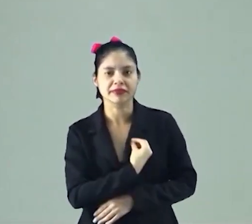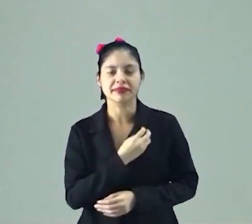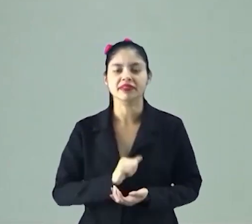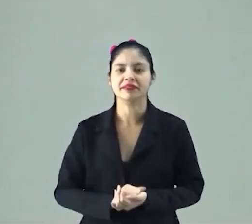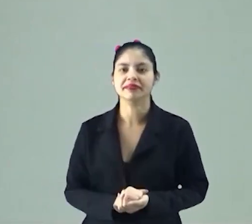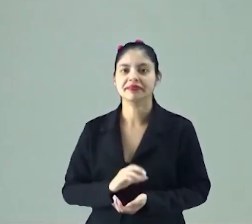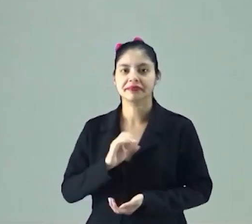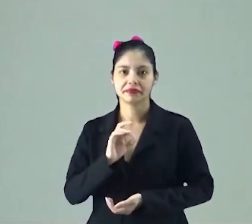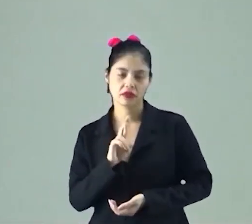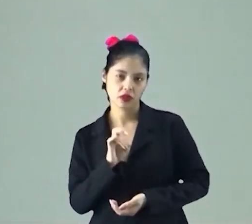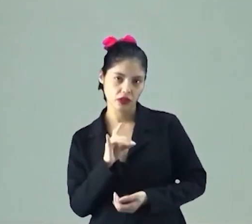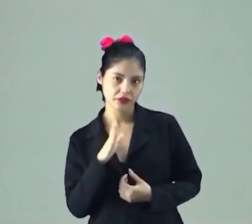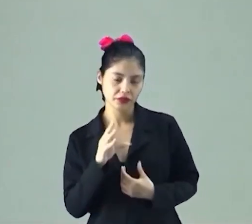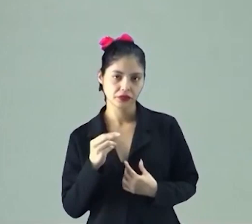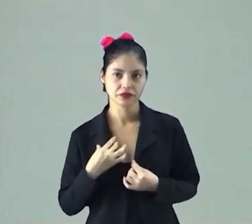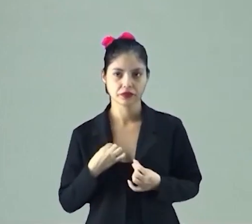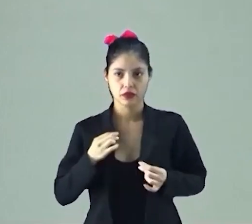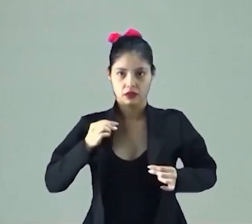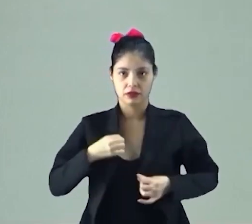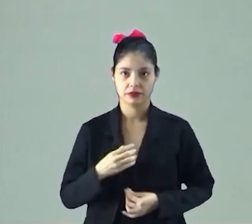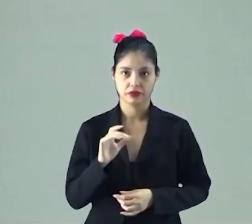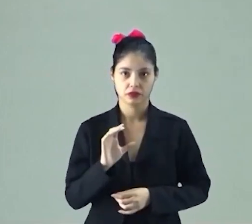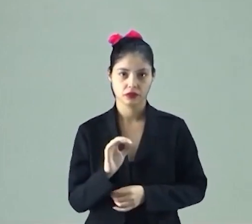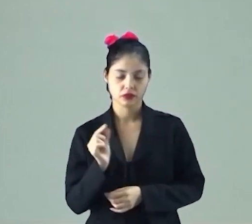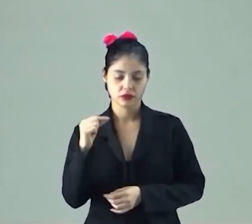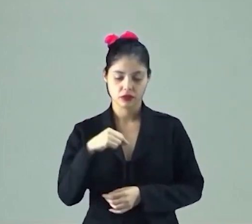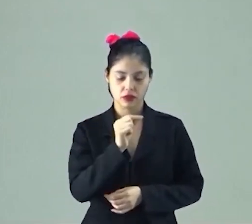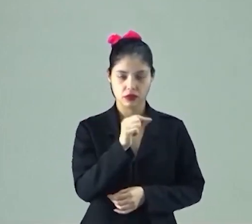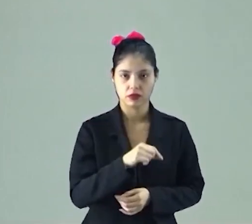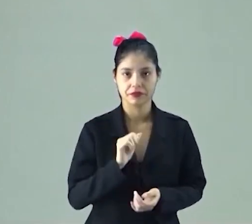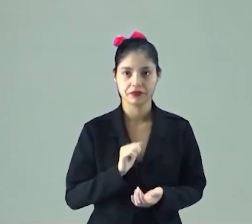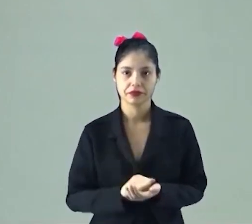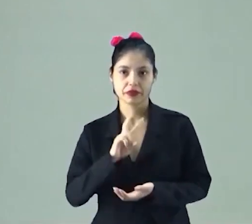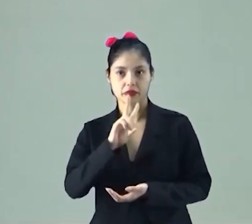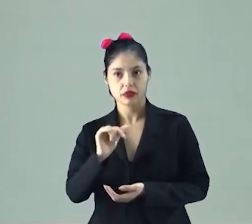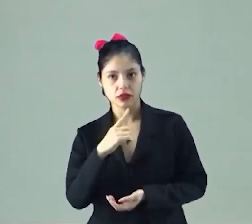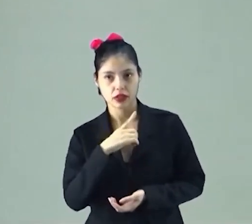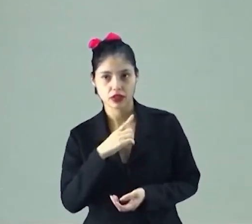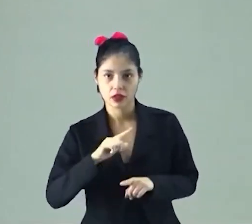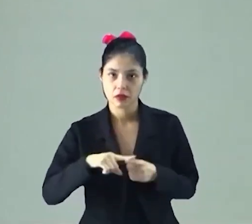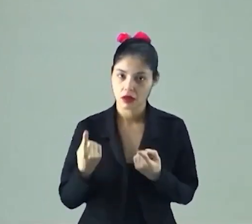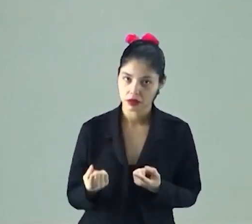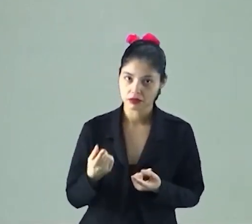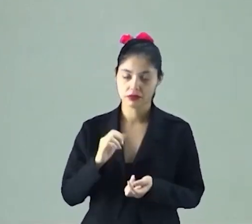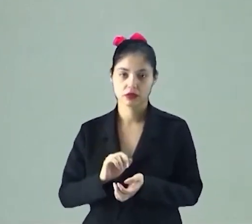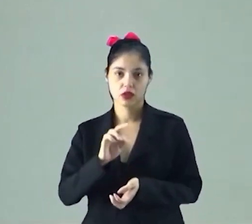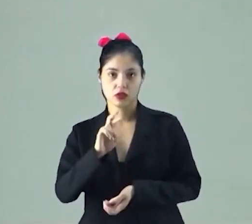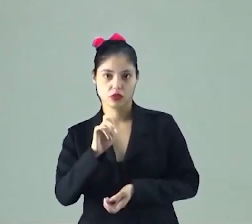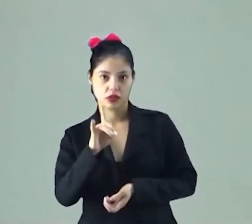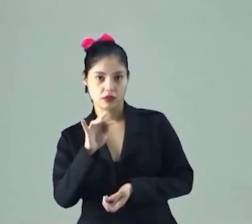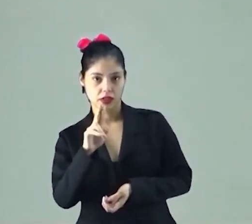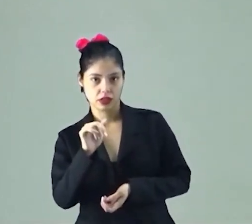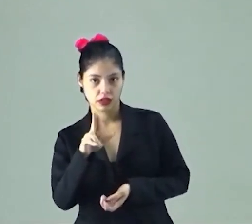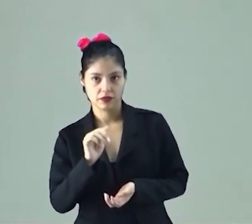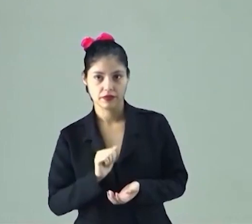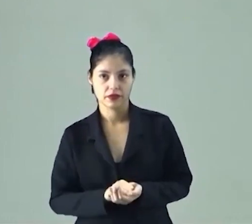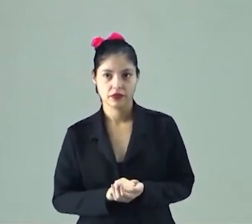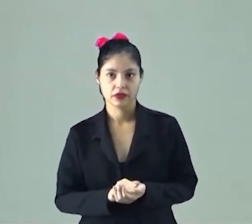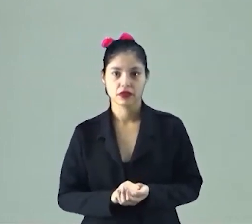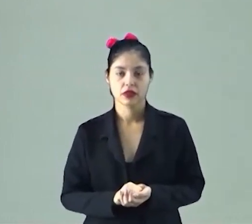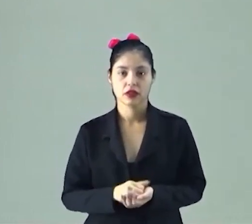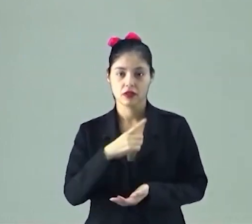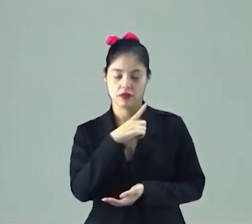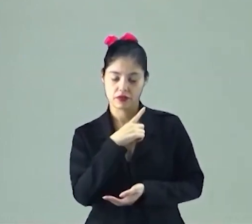organismos. Então, uma mosca é um organismo heterotrófico, ela vai ter, embora que rudimentar, um sistema nervoso